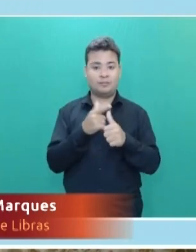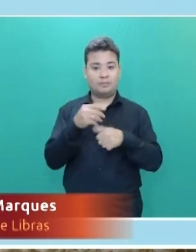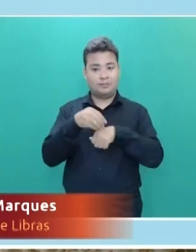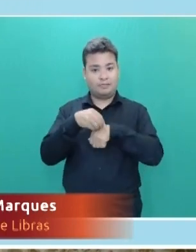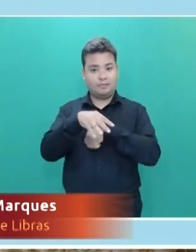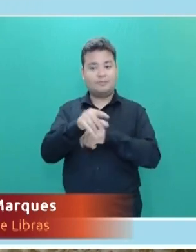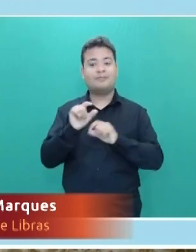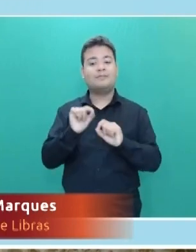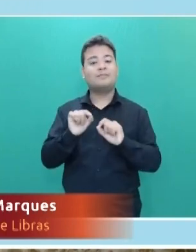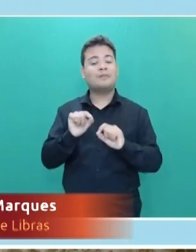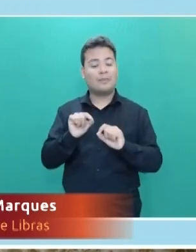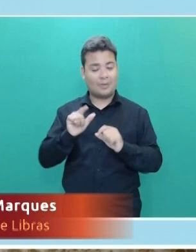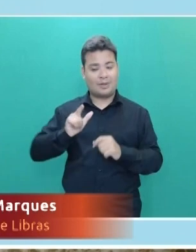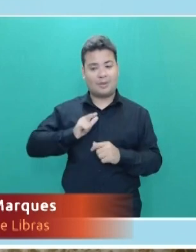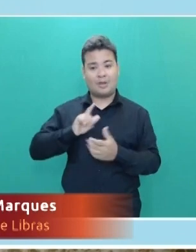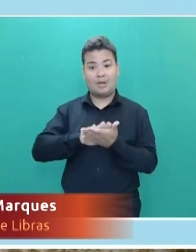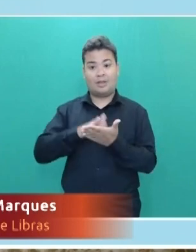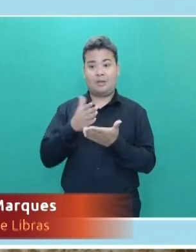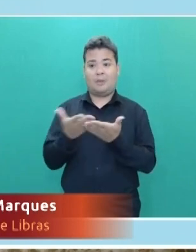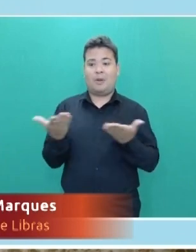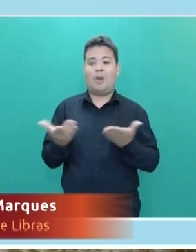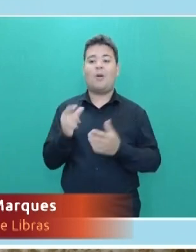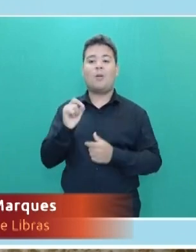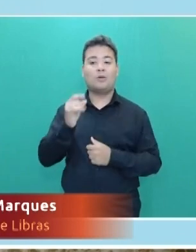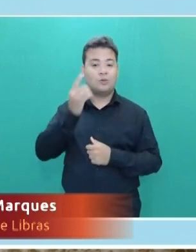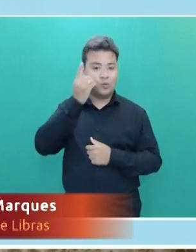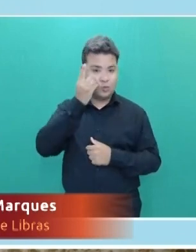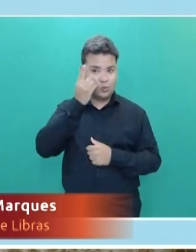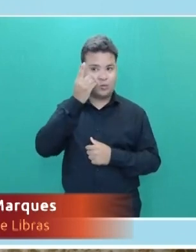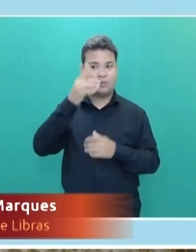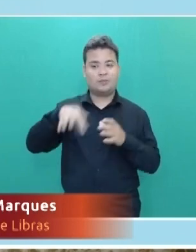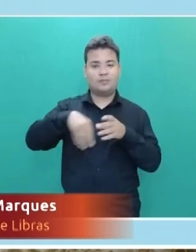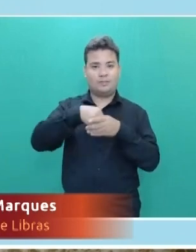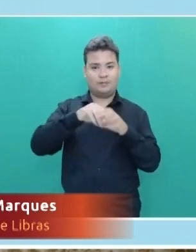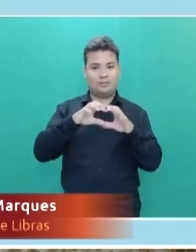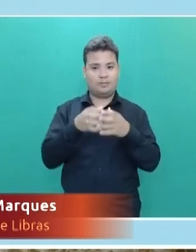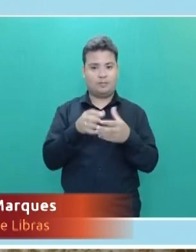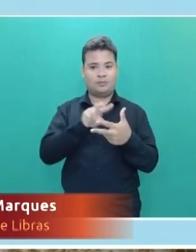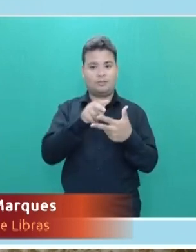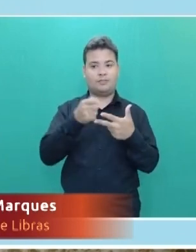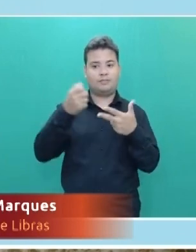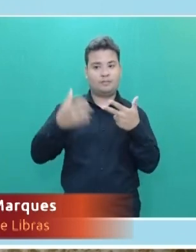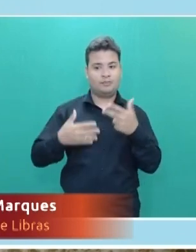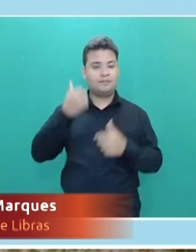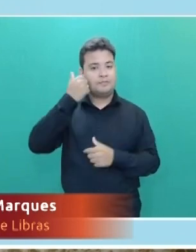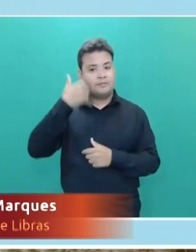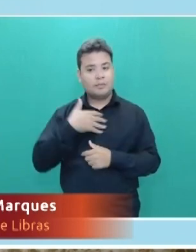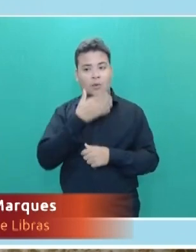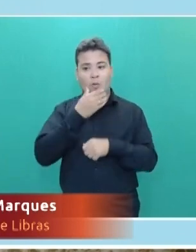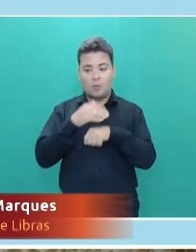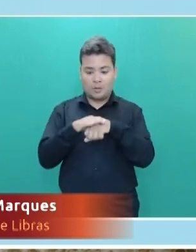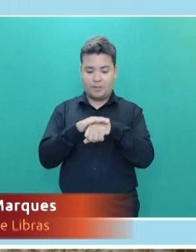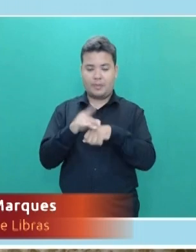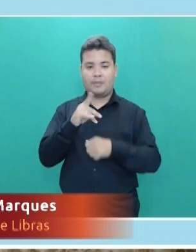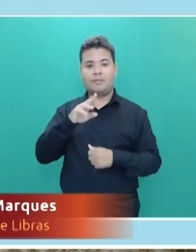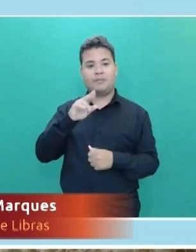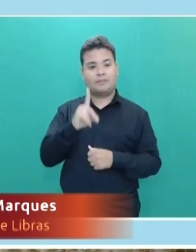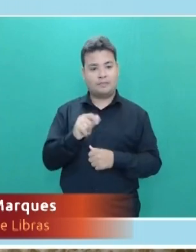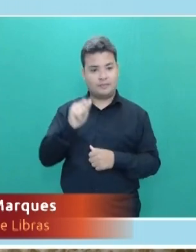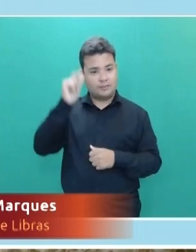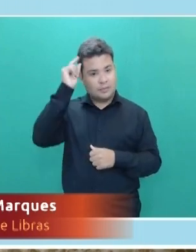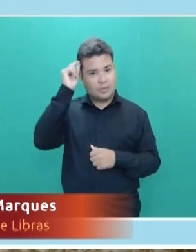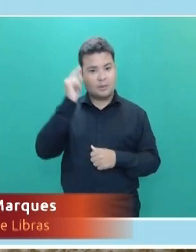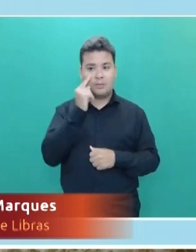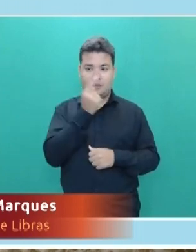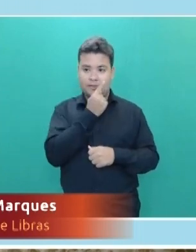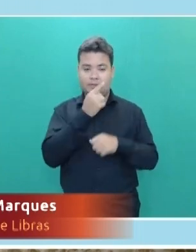nosso intérprete desse bloco é o Diogo Marques, integrante do Labitave, e que se descreve como um homem de pele parda, com cabelos e